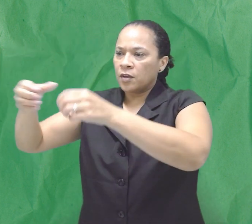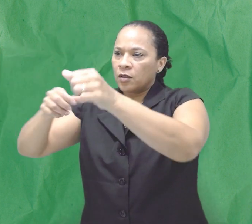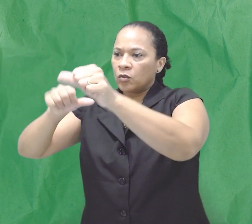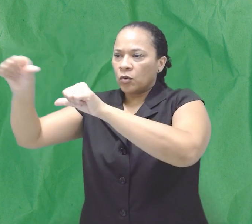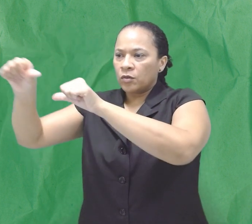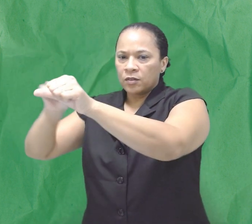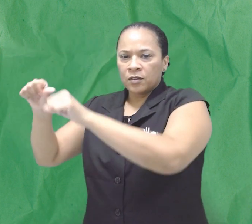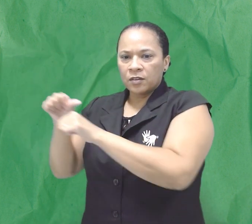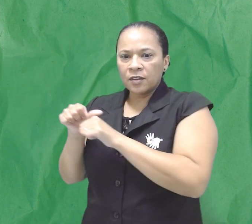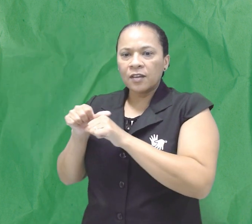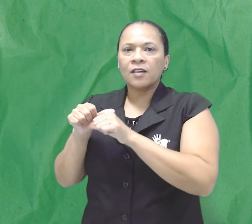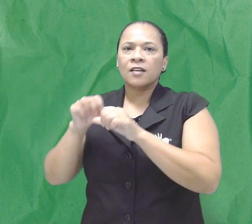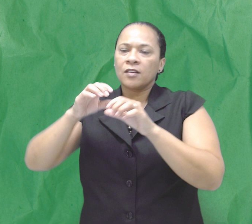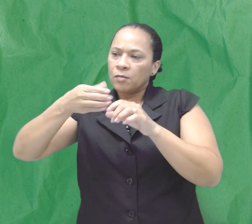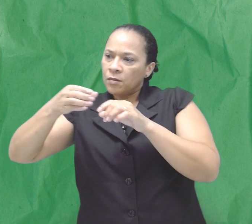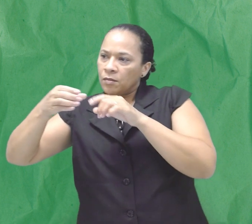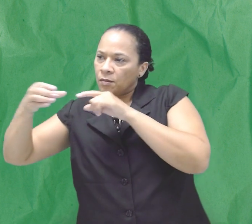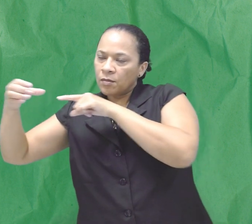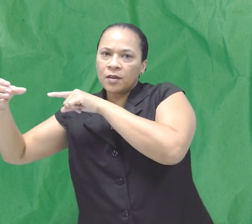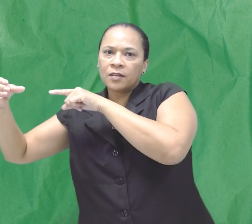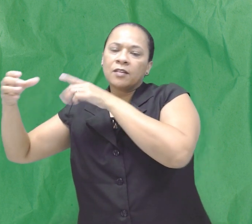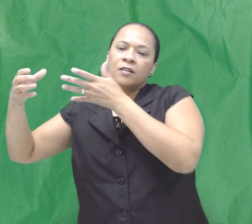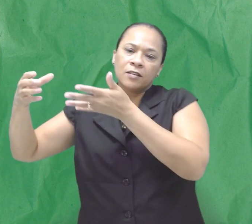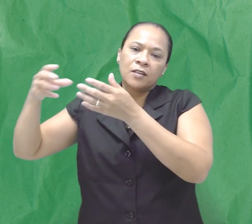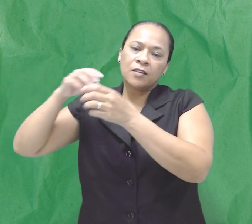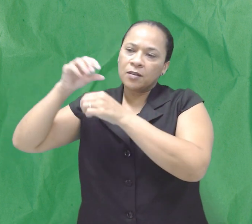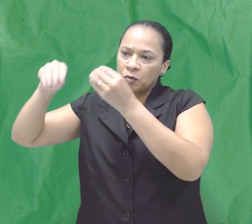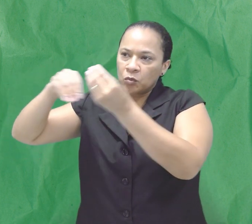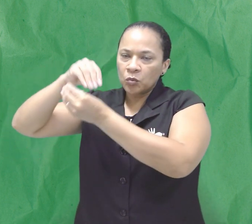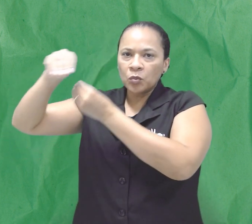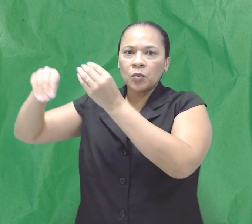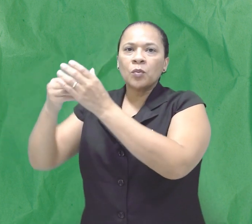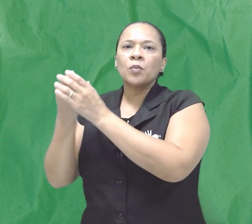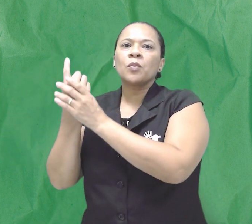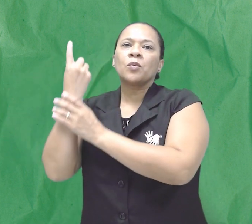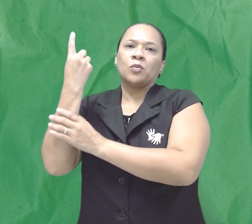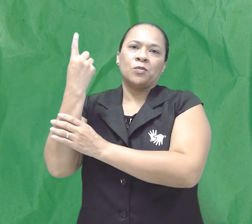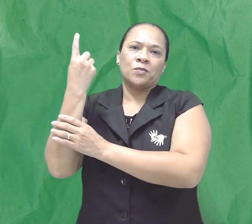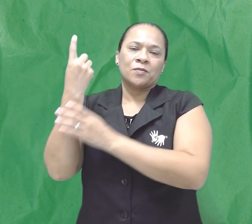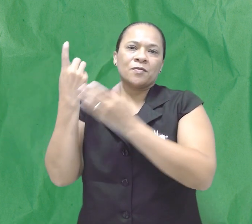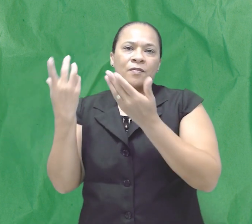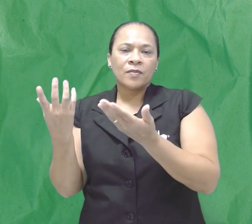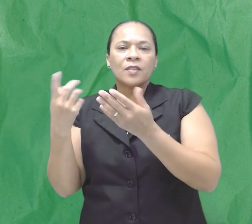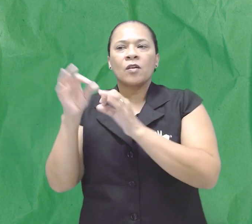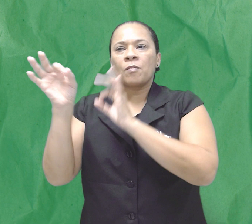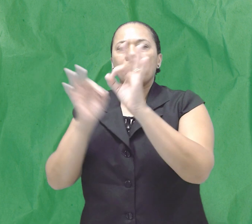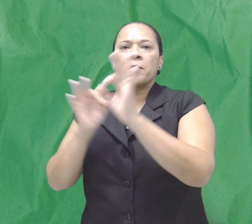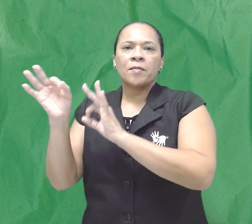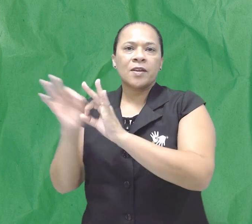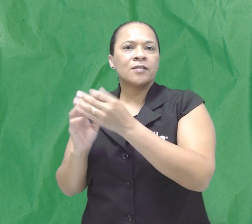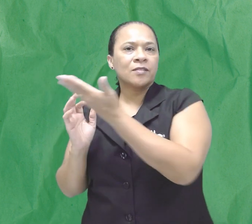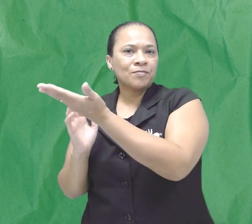adição do solvente, e depois fazemos a homogeneização do sistema. Então, dessa forma, nós preparamos